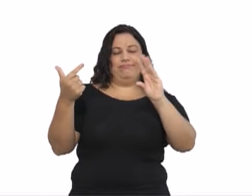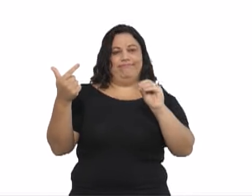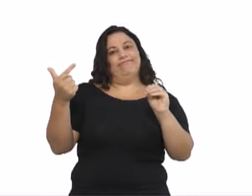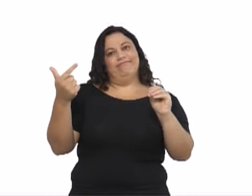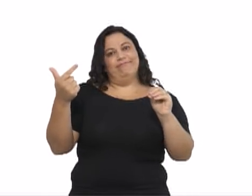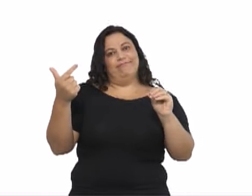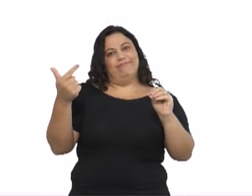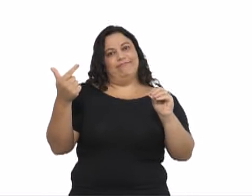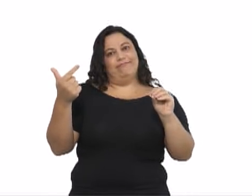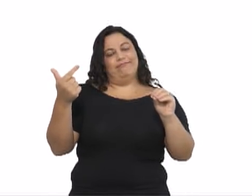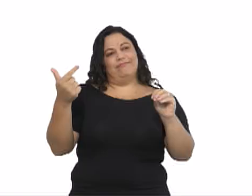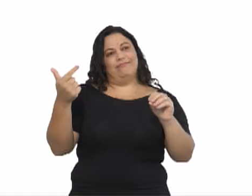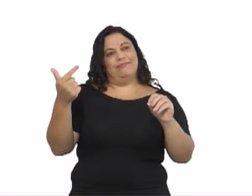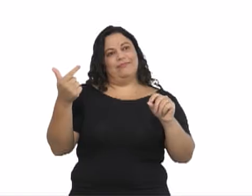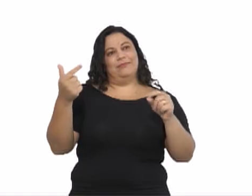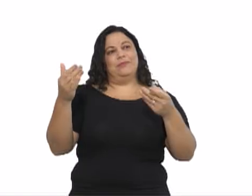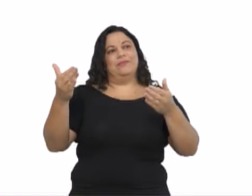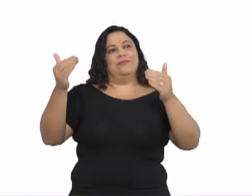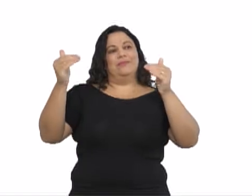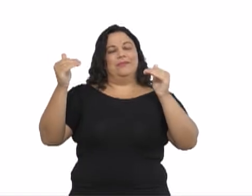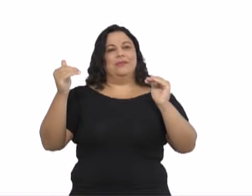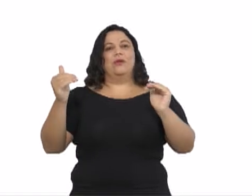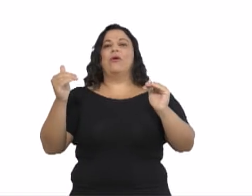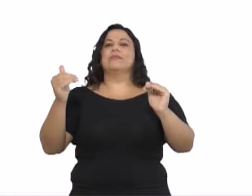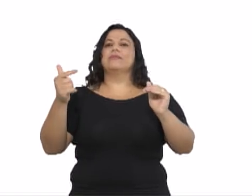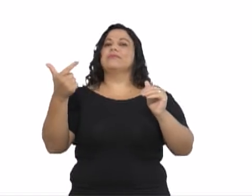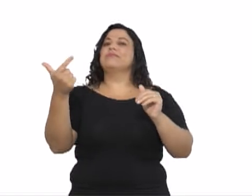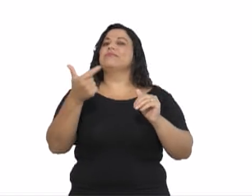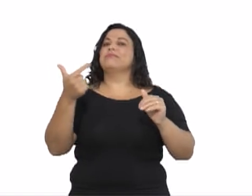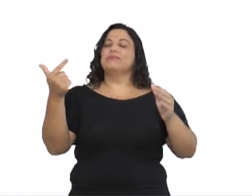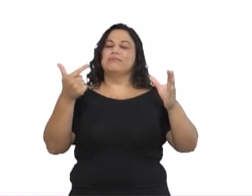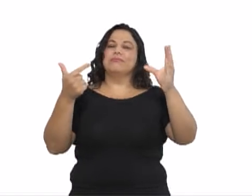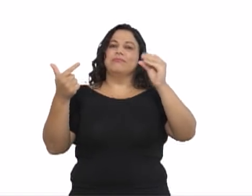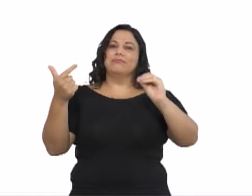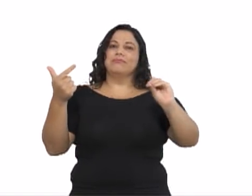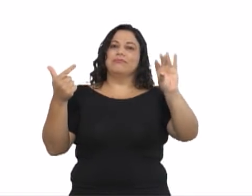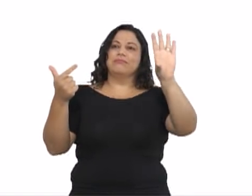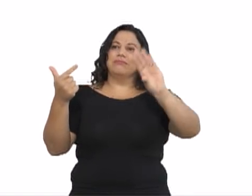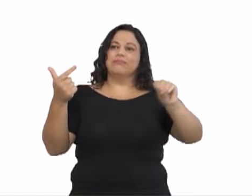21. Se 21 é 21, 22 vai ser